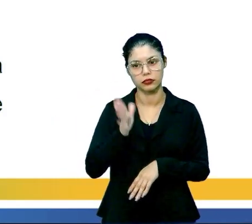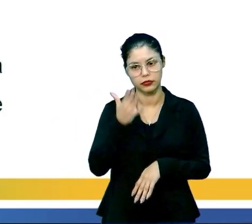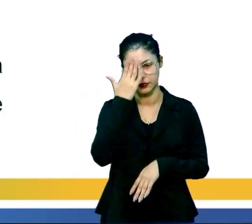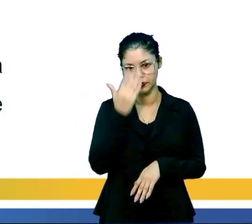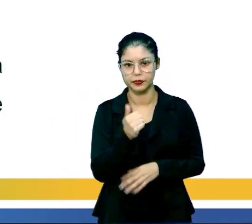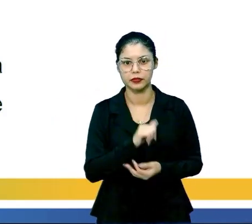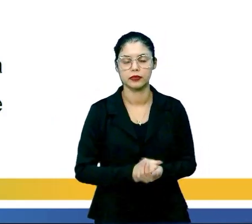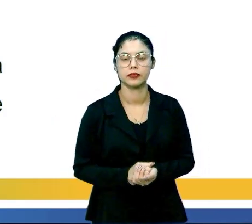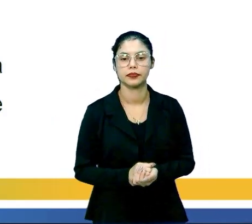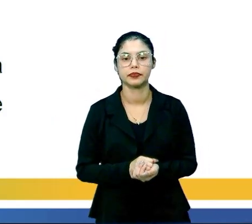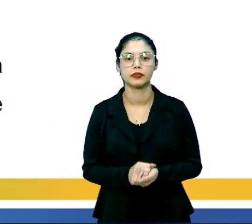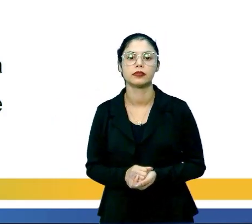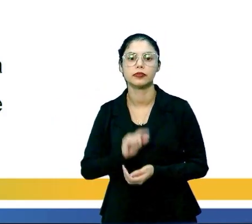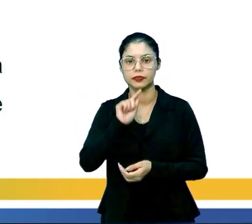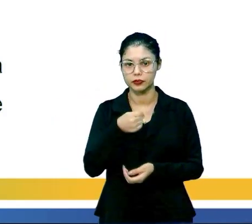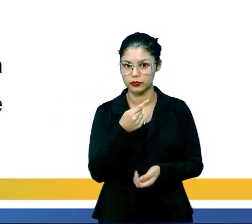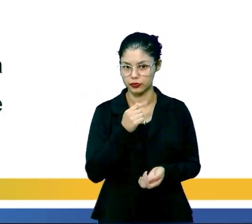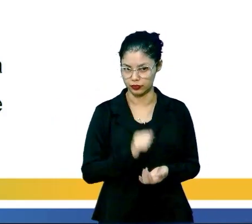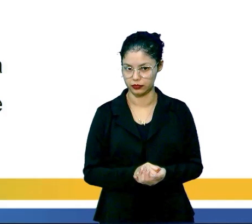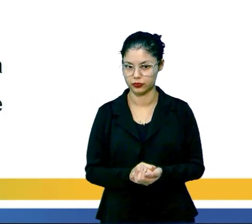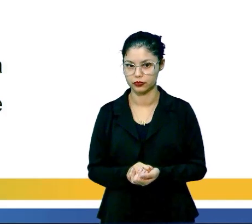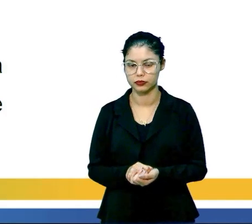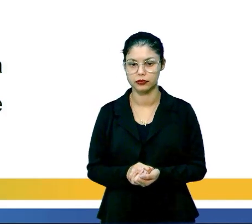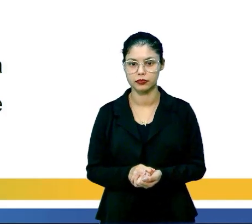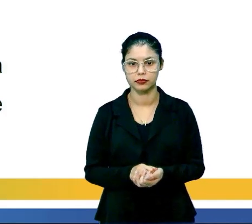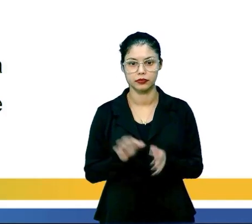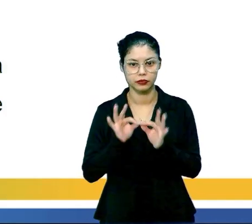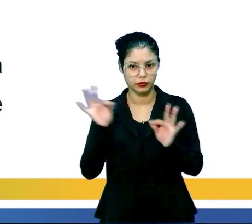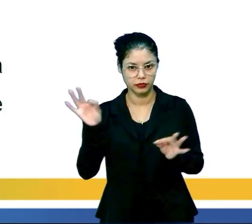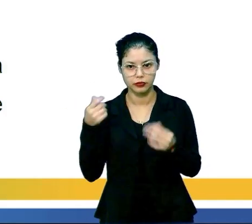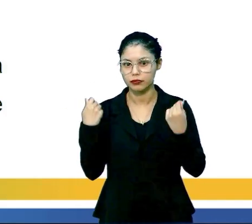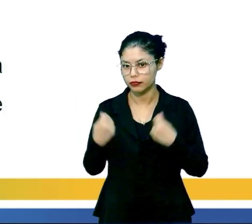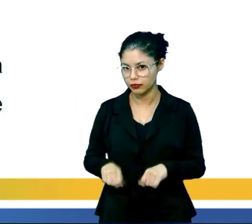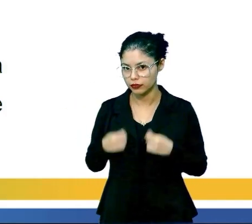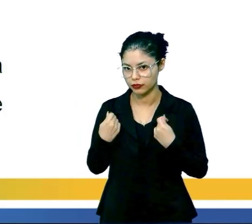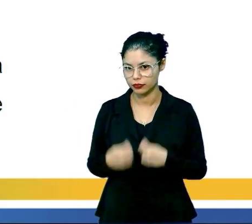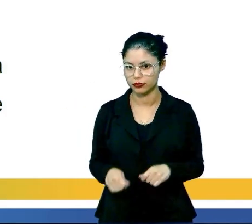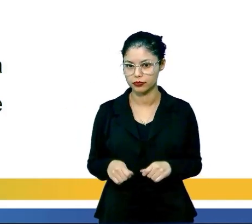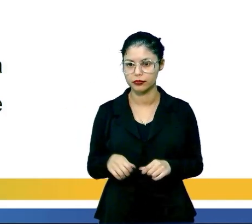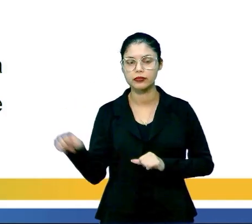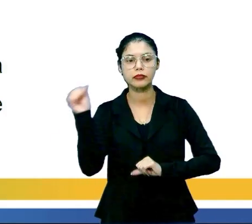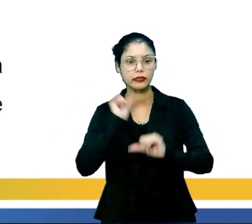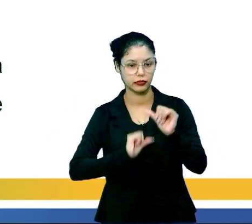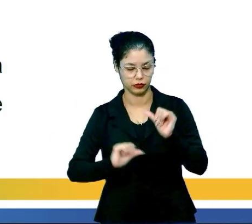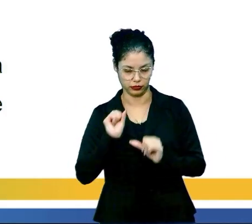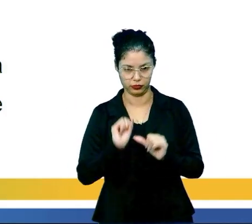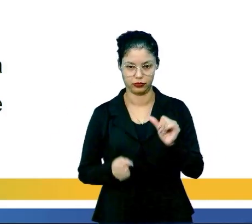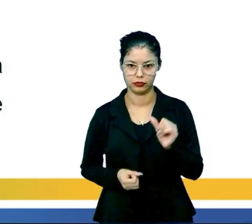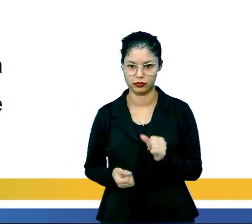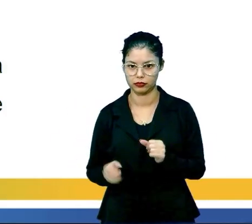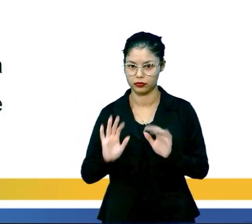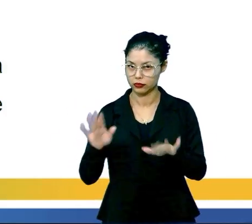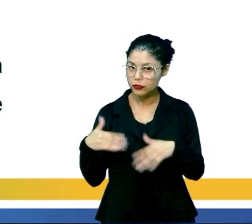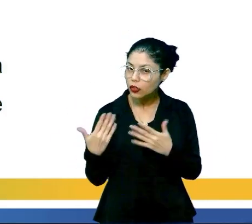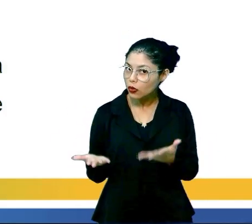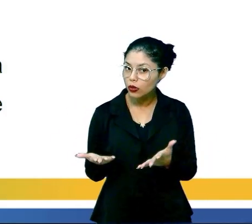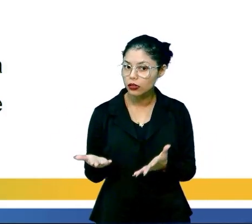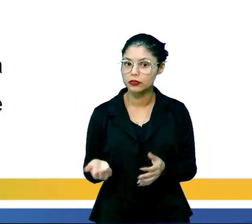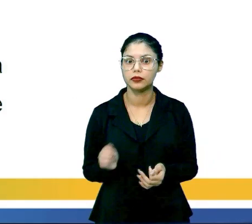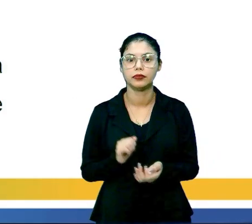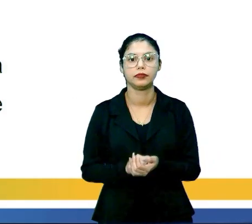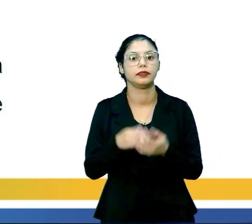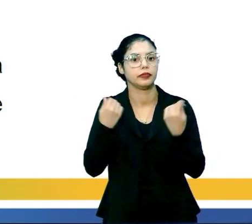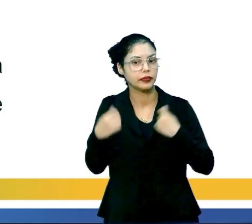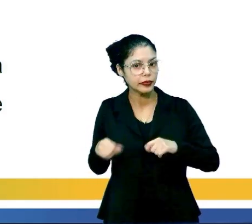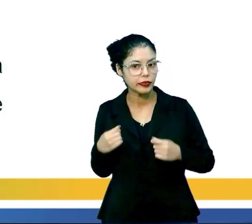já sabem, vírgula, olha a vírgula aí, ó. Medidas são necessárias, eu não disse quais as medidas,